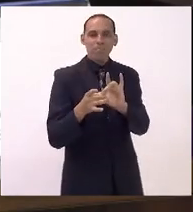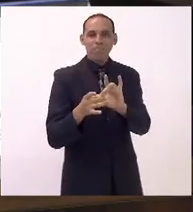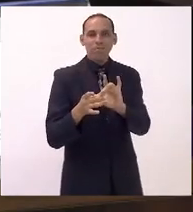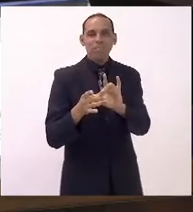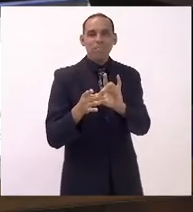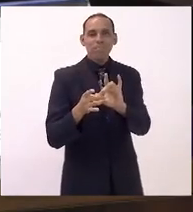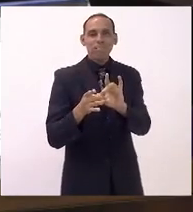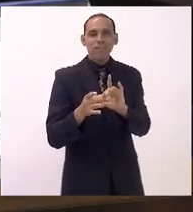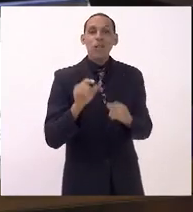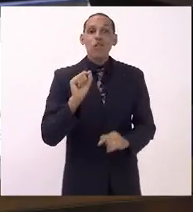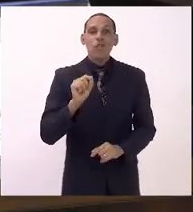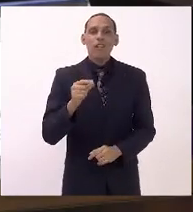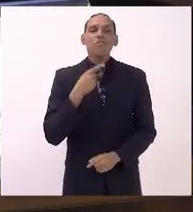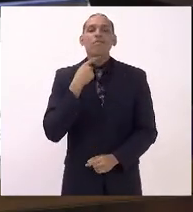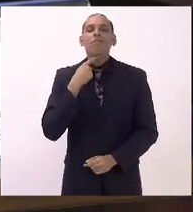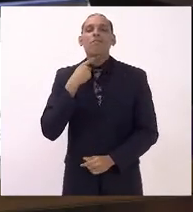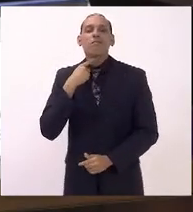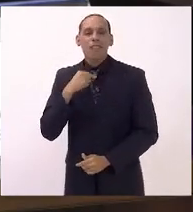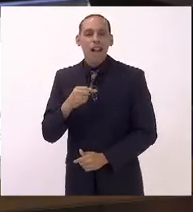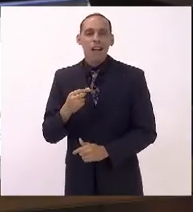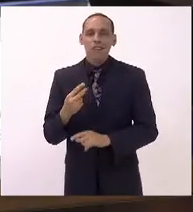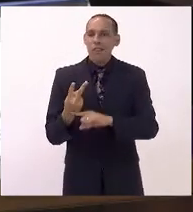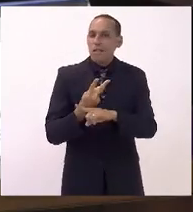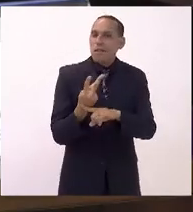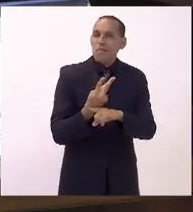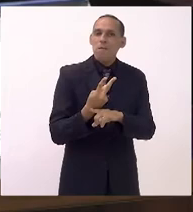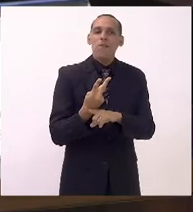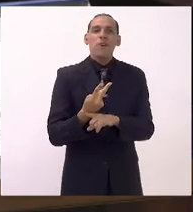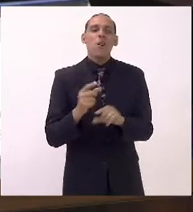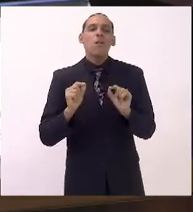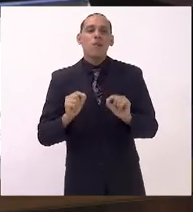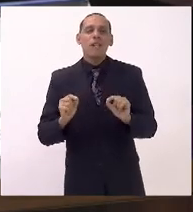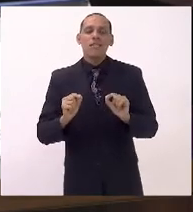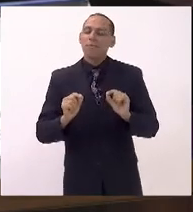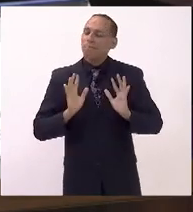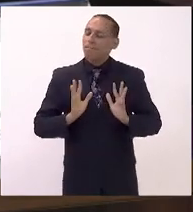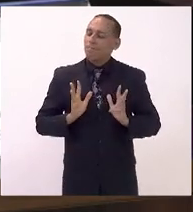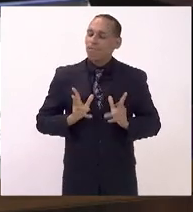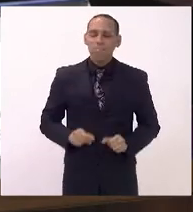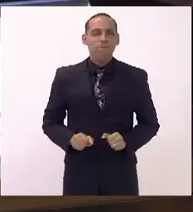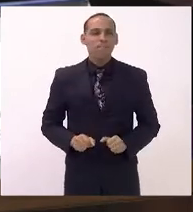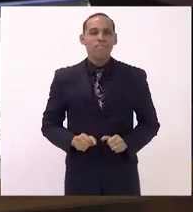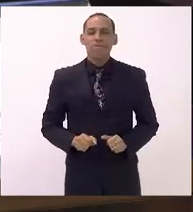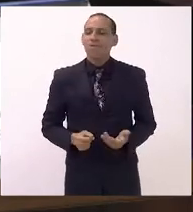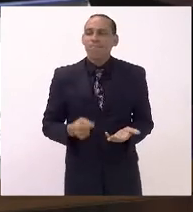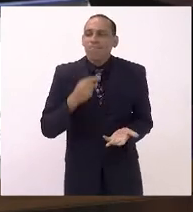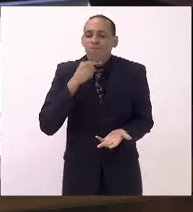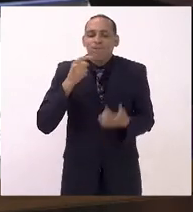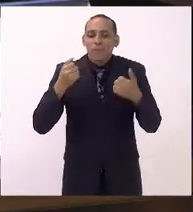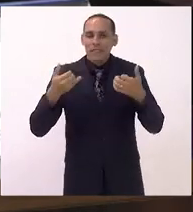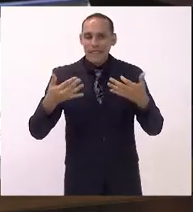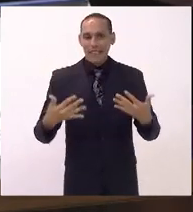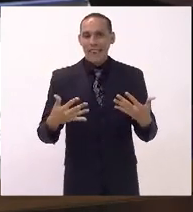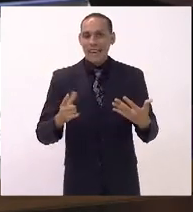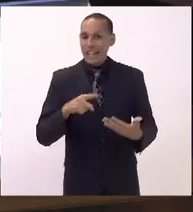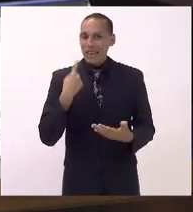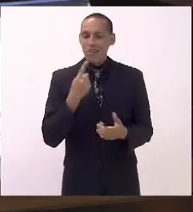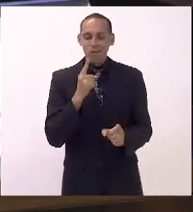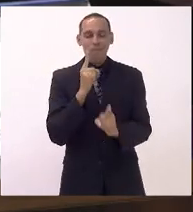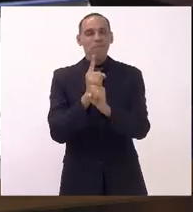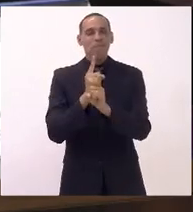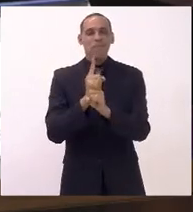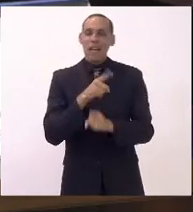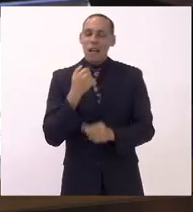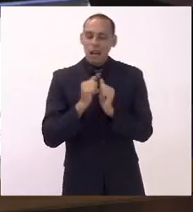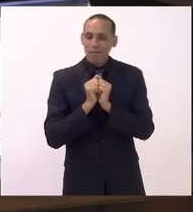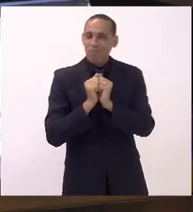na mesma pretensão de buscarmos esse sagrado que é indefinível. E nisso a gente se encontra, e nisso a gente